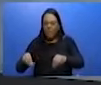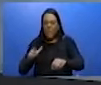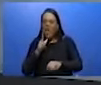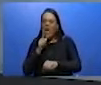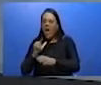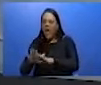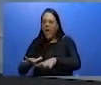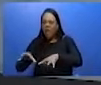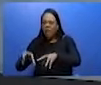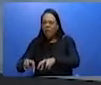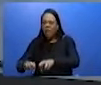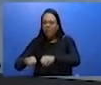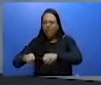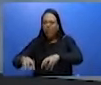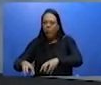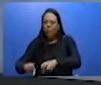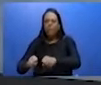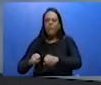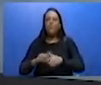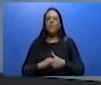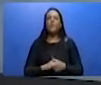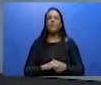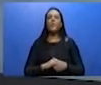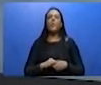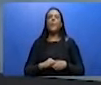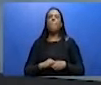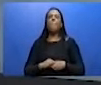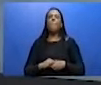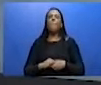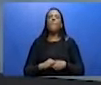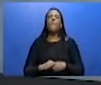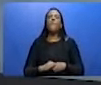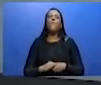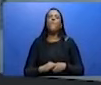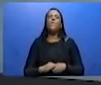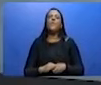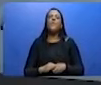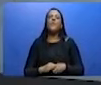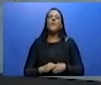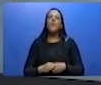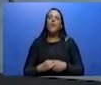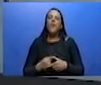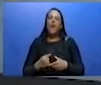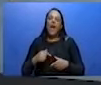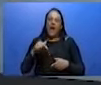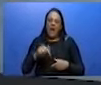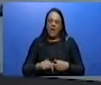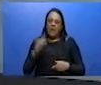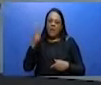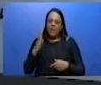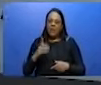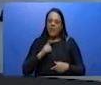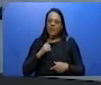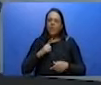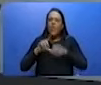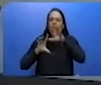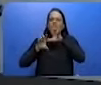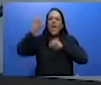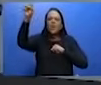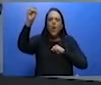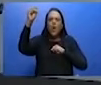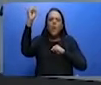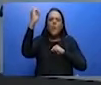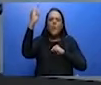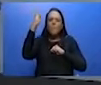essa história? Porque como eu falei para vocês na aula anterior, nós temos heróis brasileiros nativos daqui,